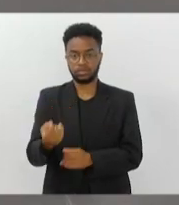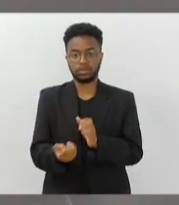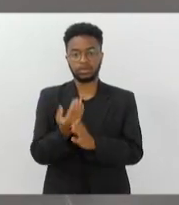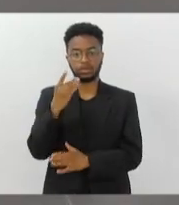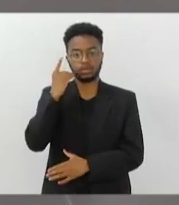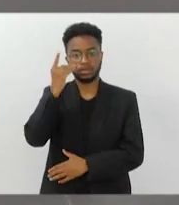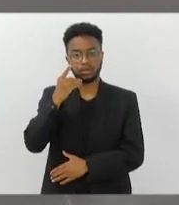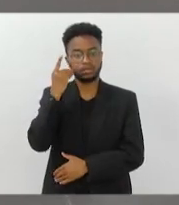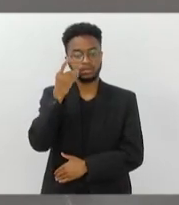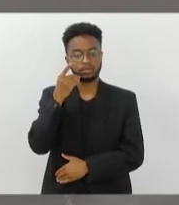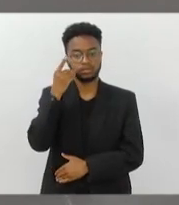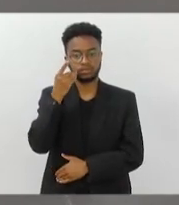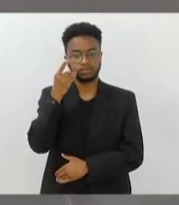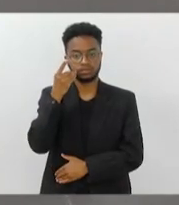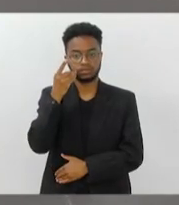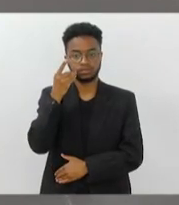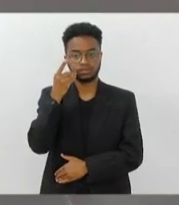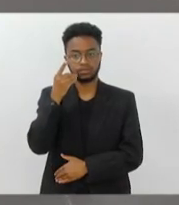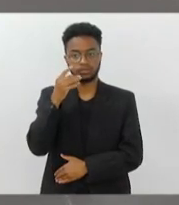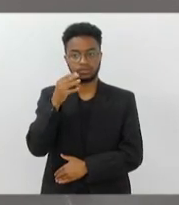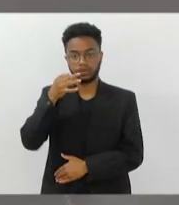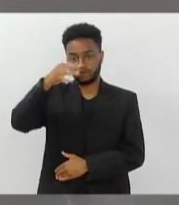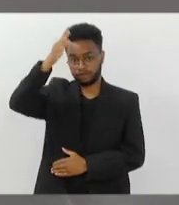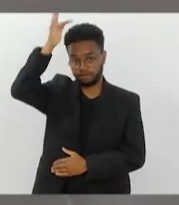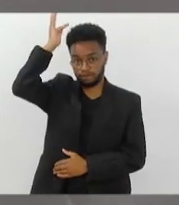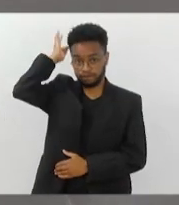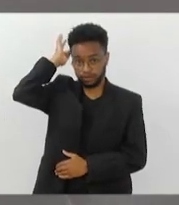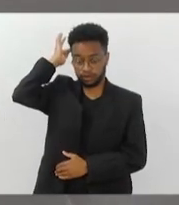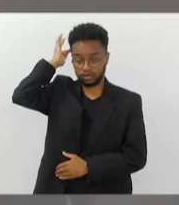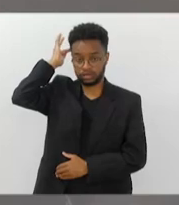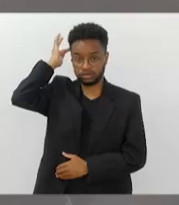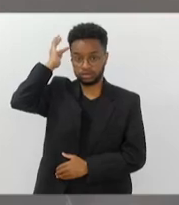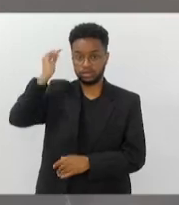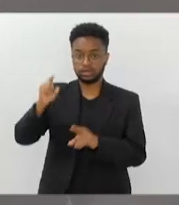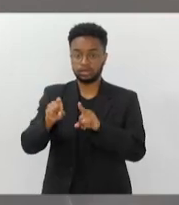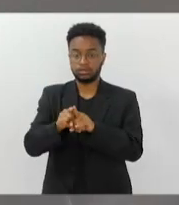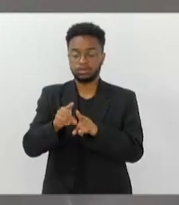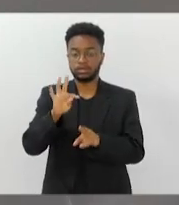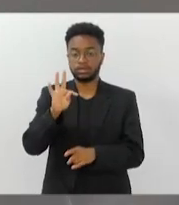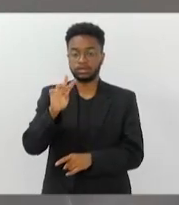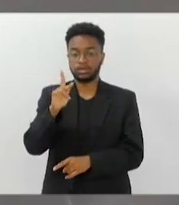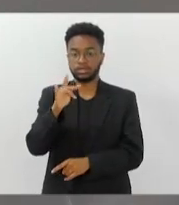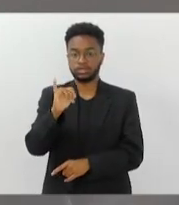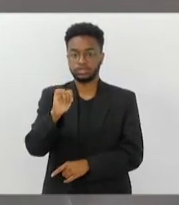autoria dos deputados Fred Pacheco e Tiago